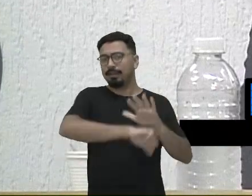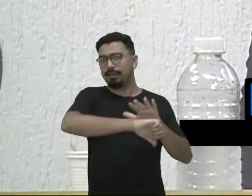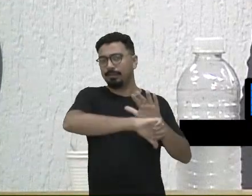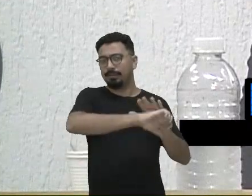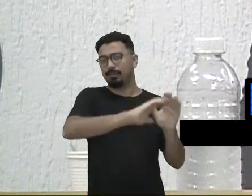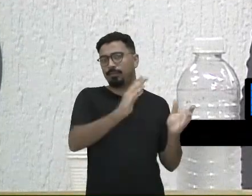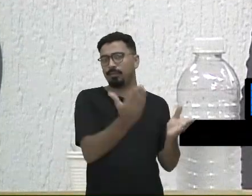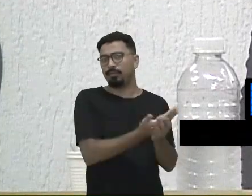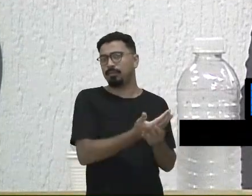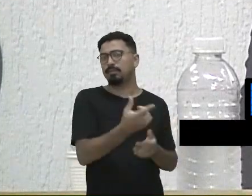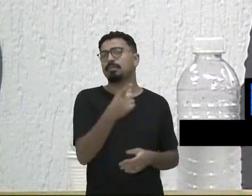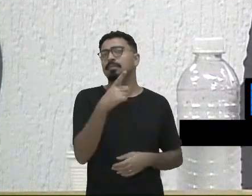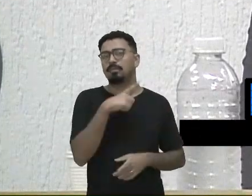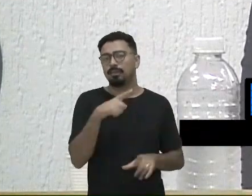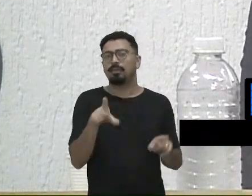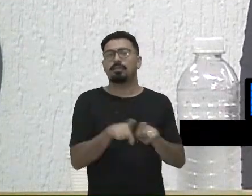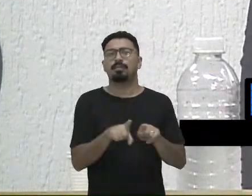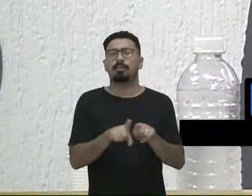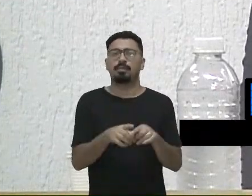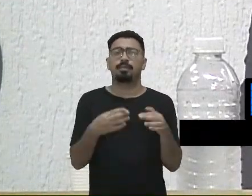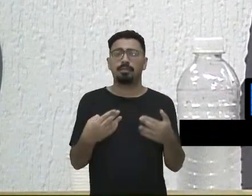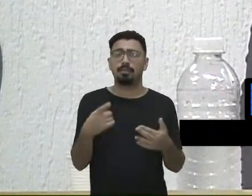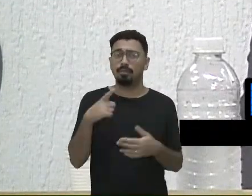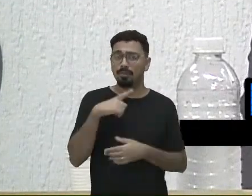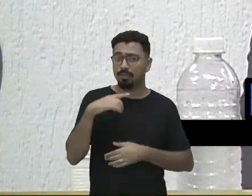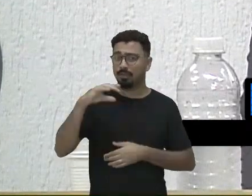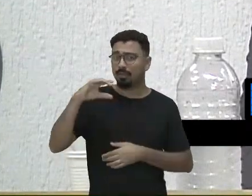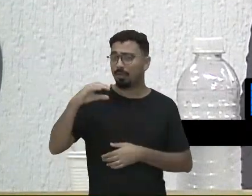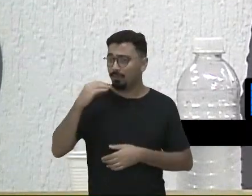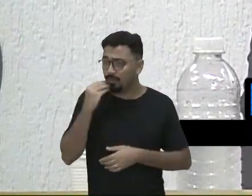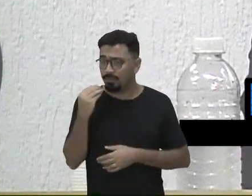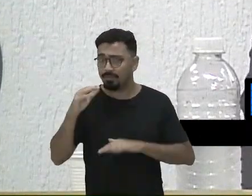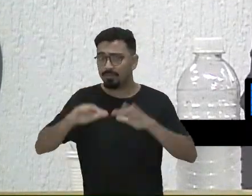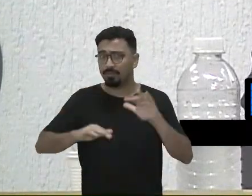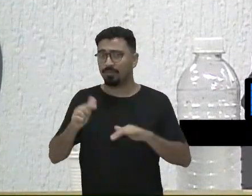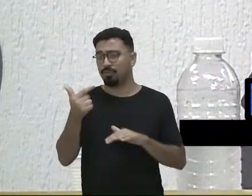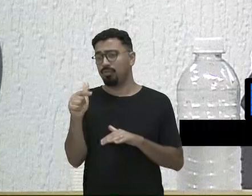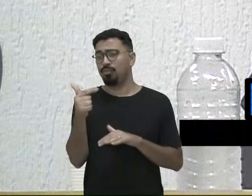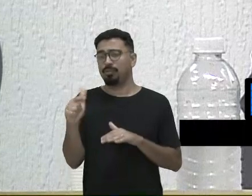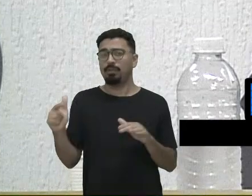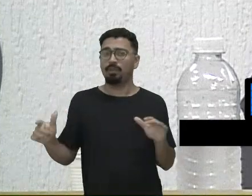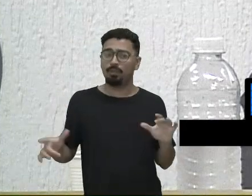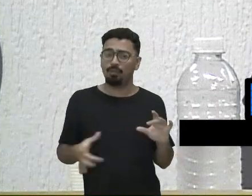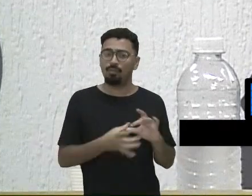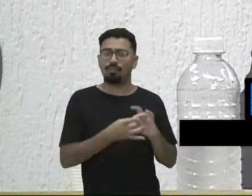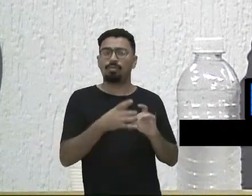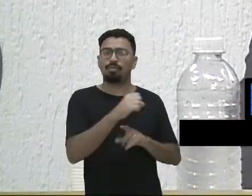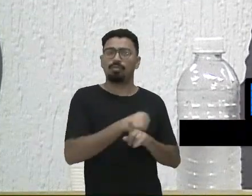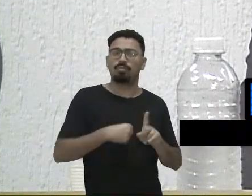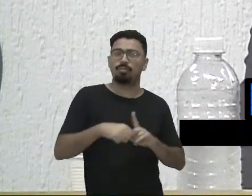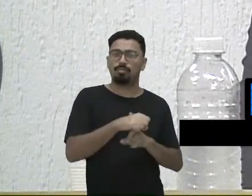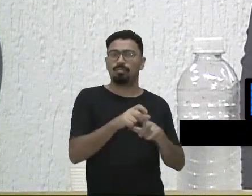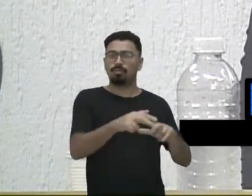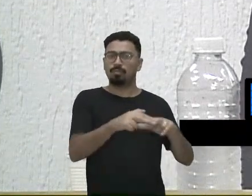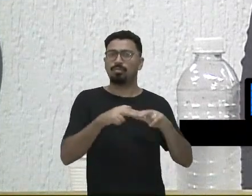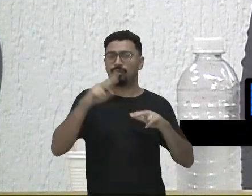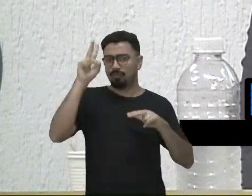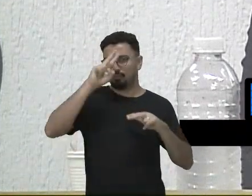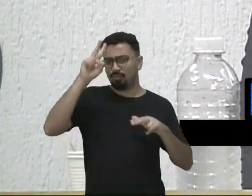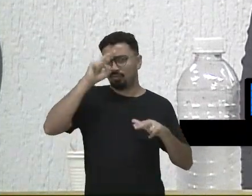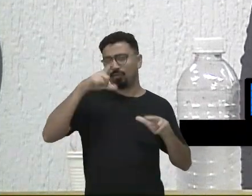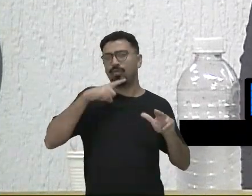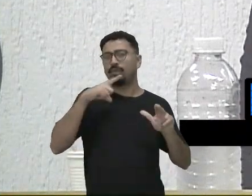administrativa e criminal, com a chance de depois não conseguir ter uma ressocialização de vida por conta desse histórico que fica na